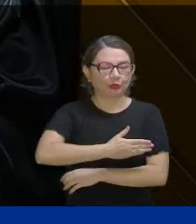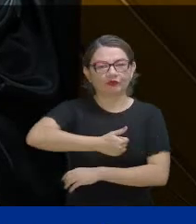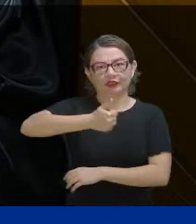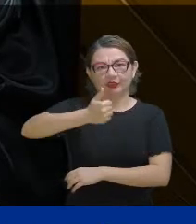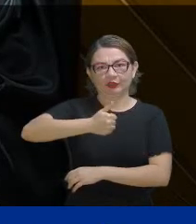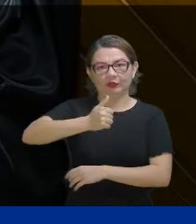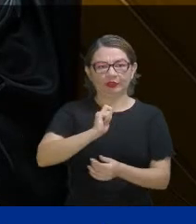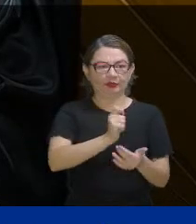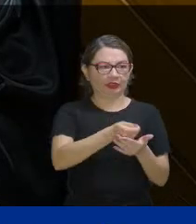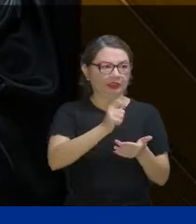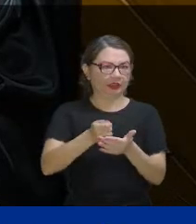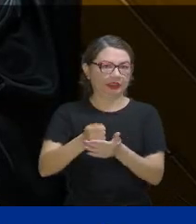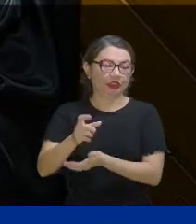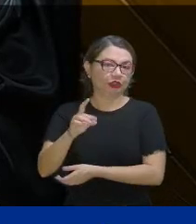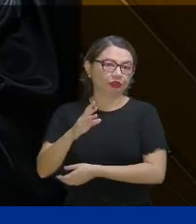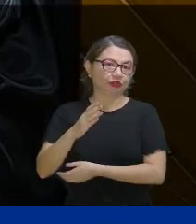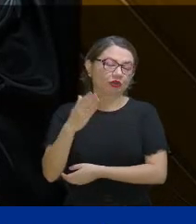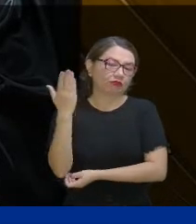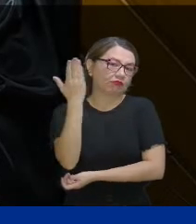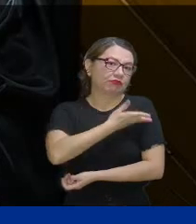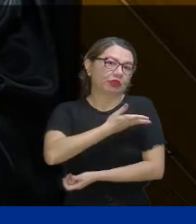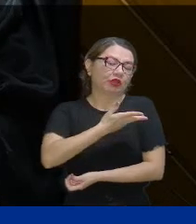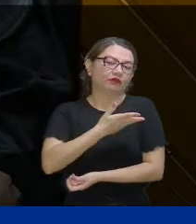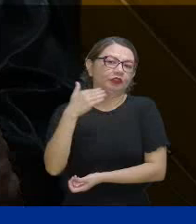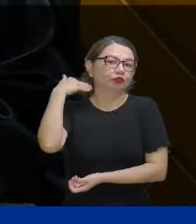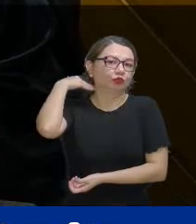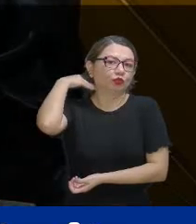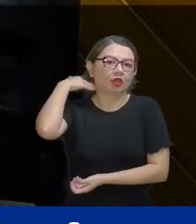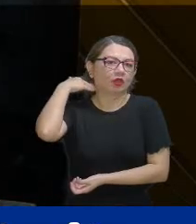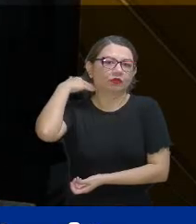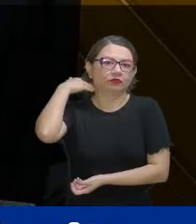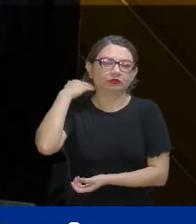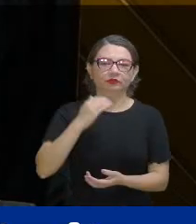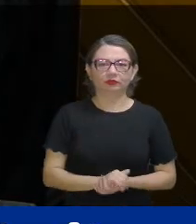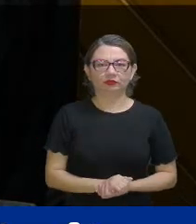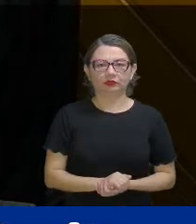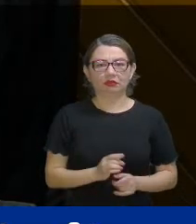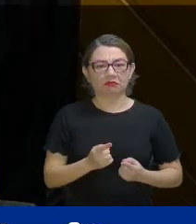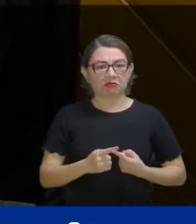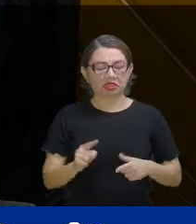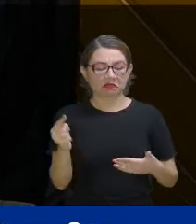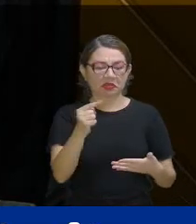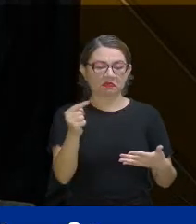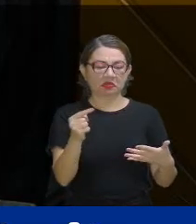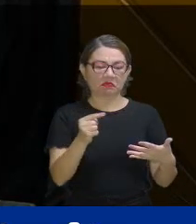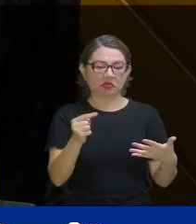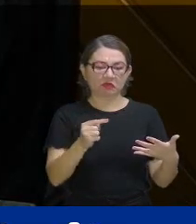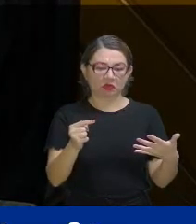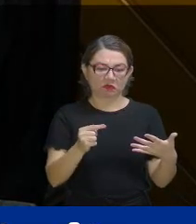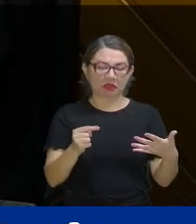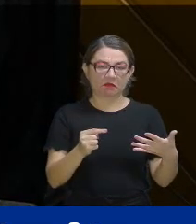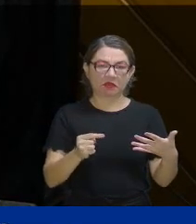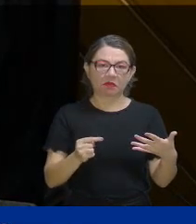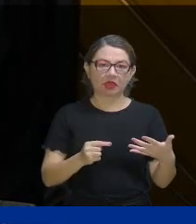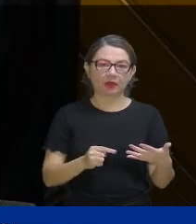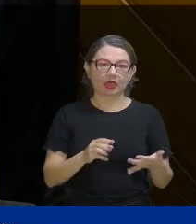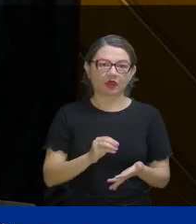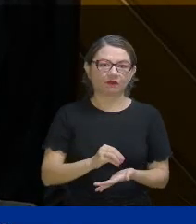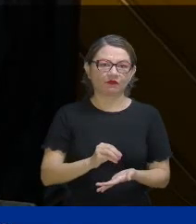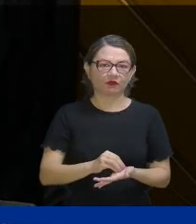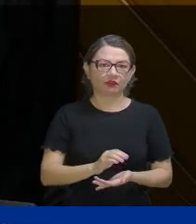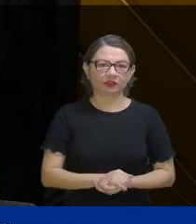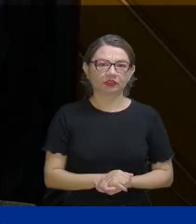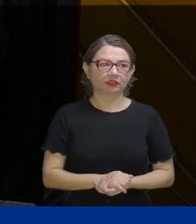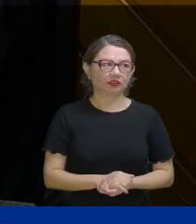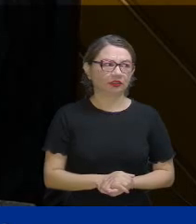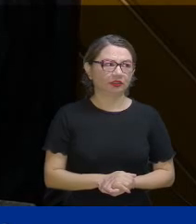primeira despesa, apenas o comprovante de pagamento bancário. Para as demais, apresentou o comprovante de pagamento bancário acompanhado